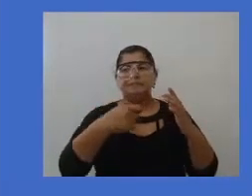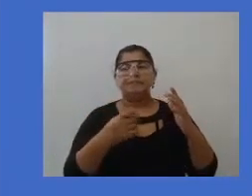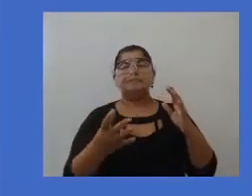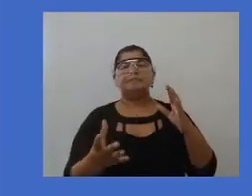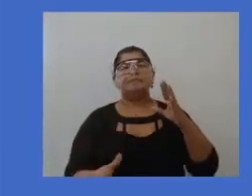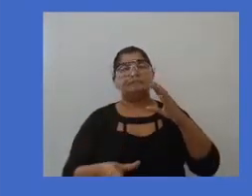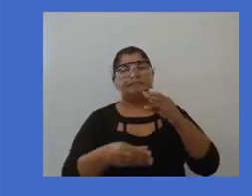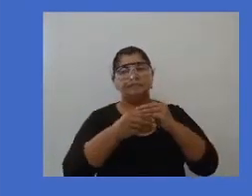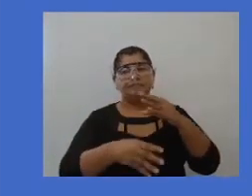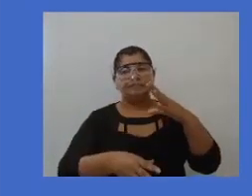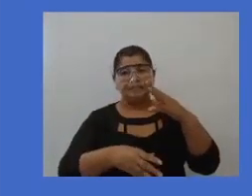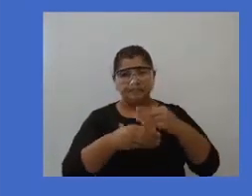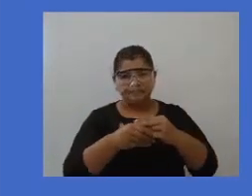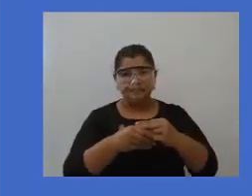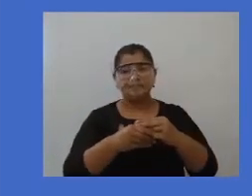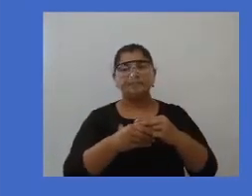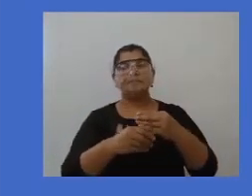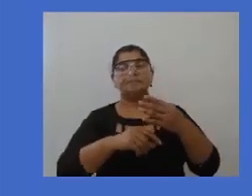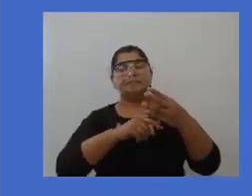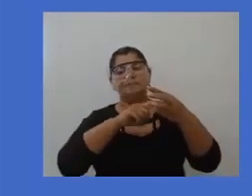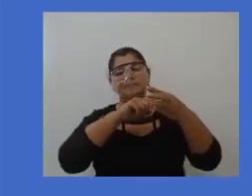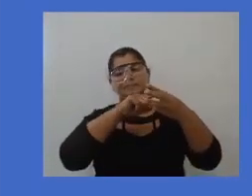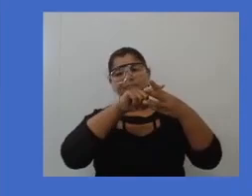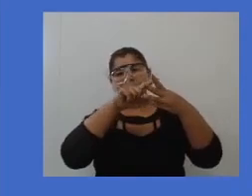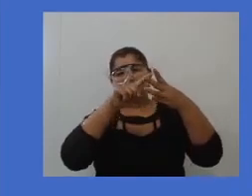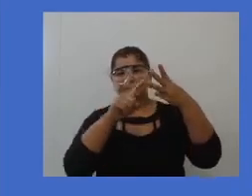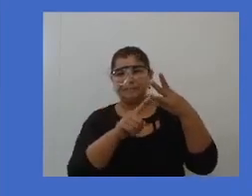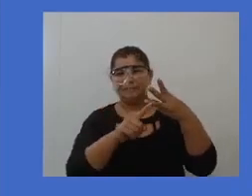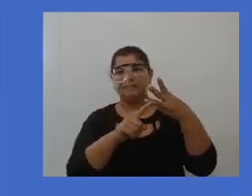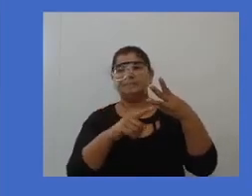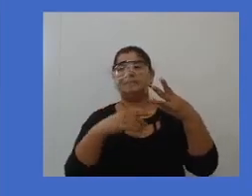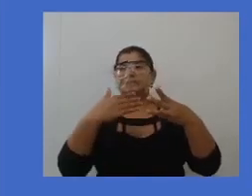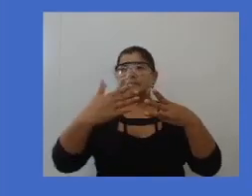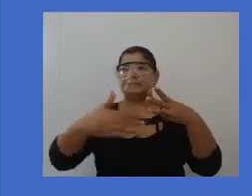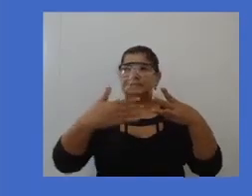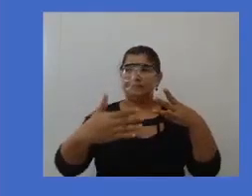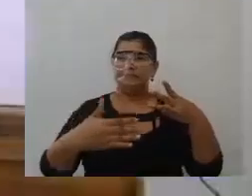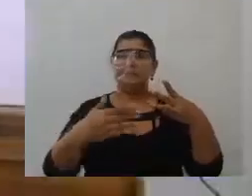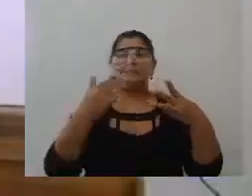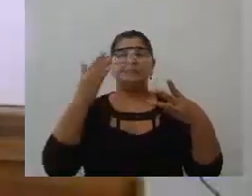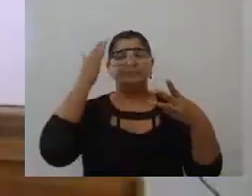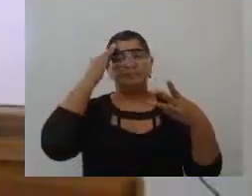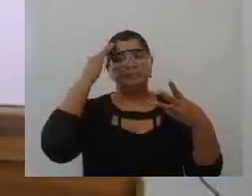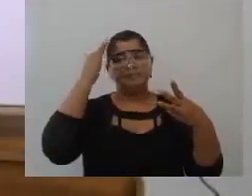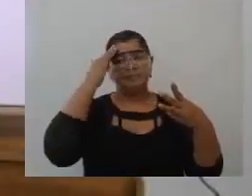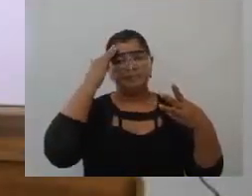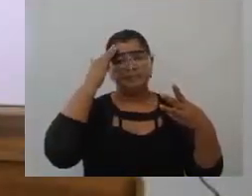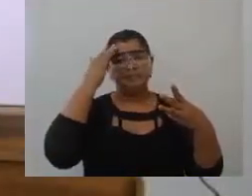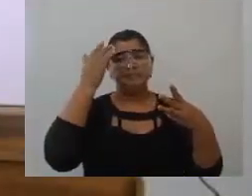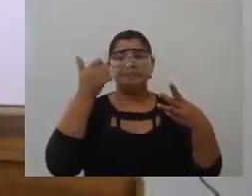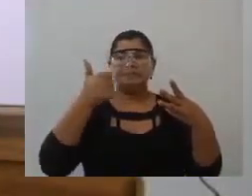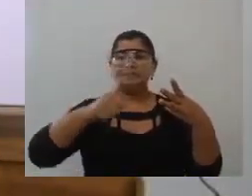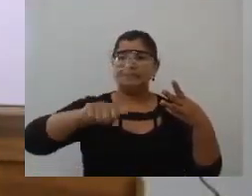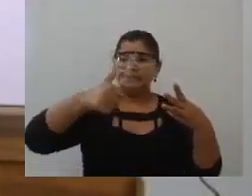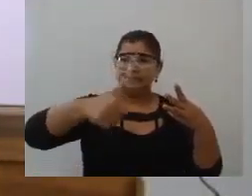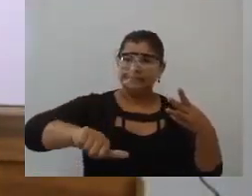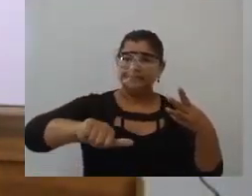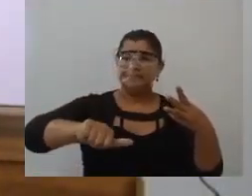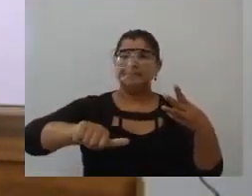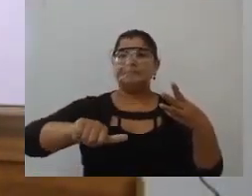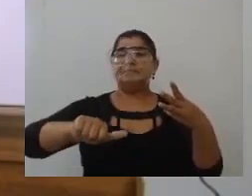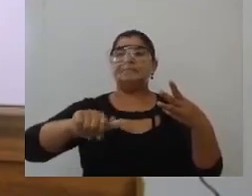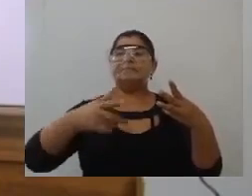complementando, se você faz esses 3 atos, isso é um processo. Você entende, você julga e